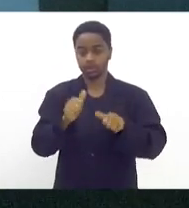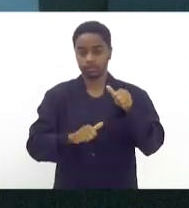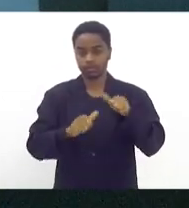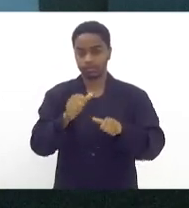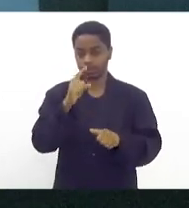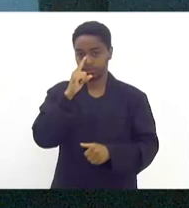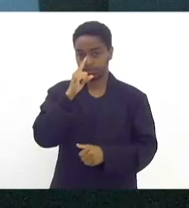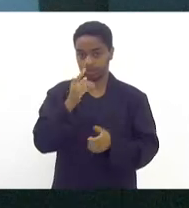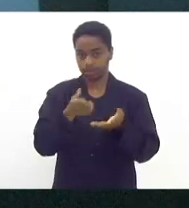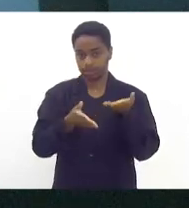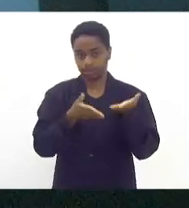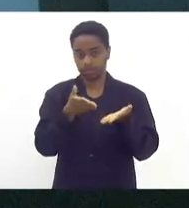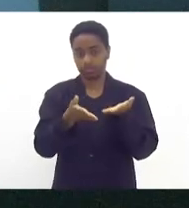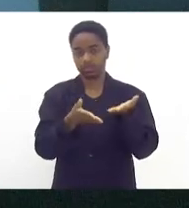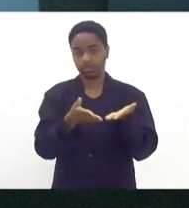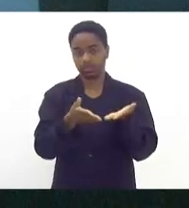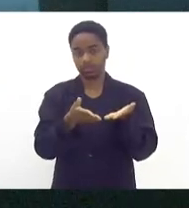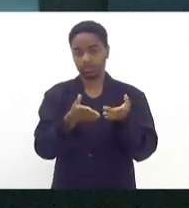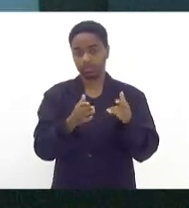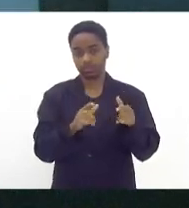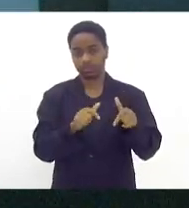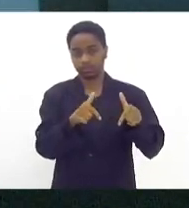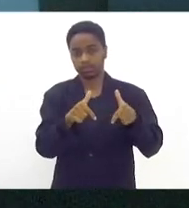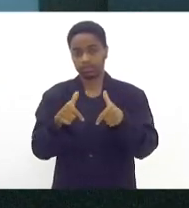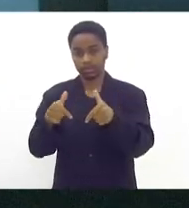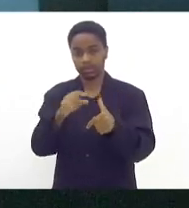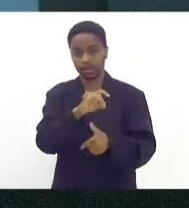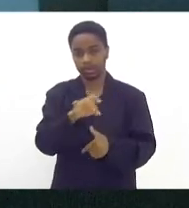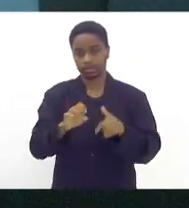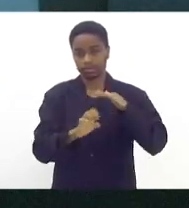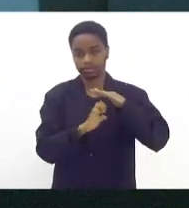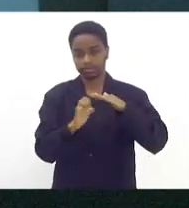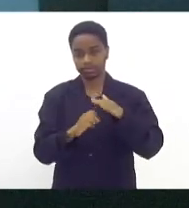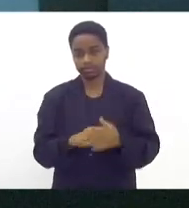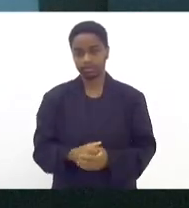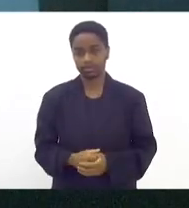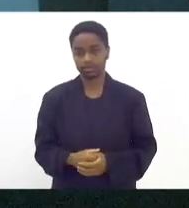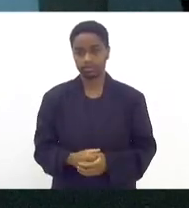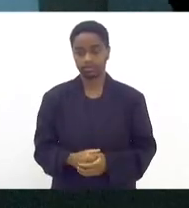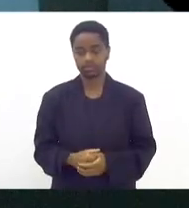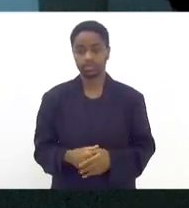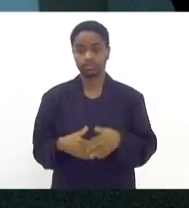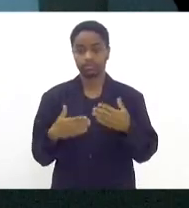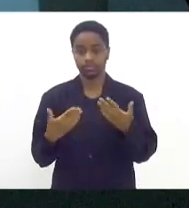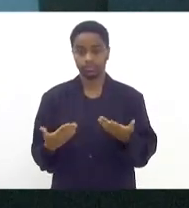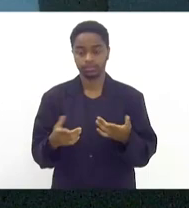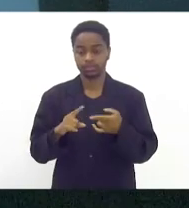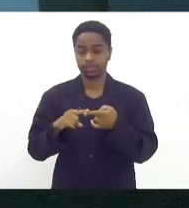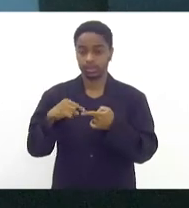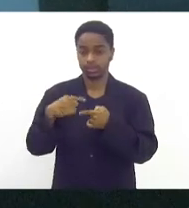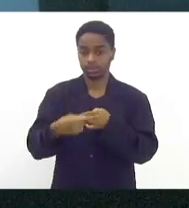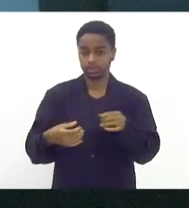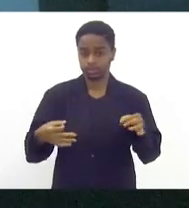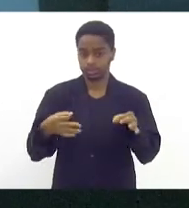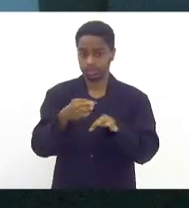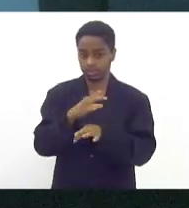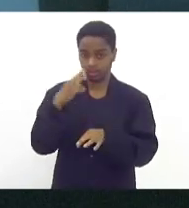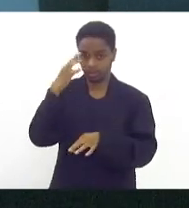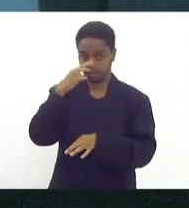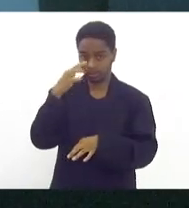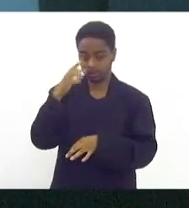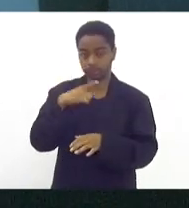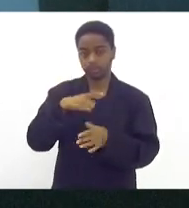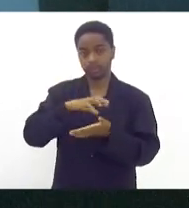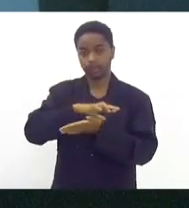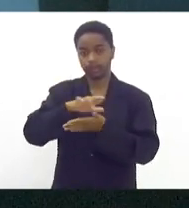assistencial da das operadoras próximo por favor e a partir Então desse monitoramento como eu falei Existem